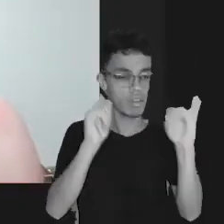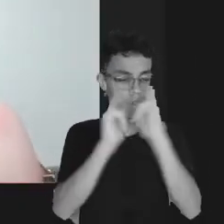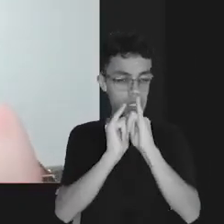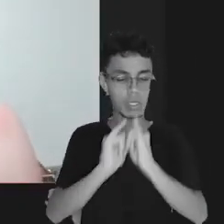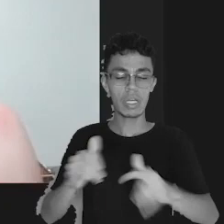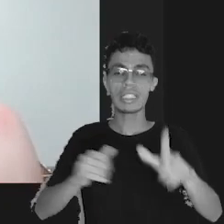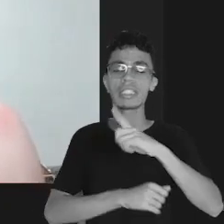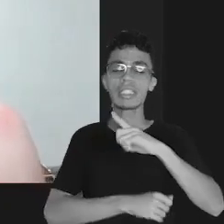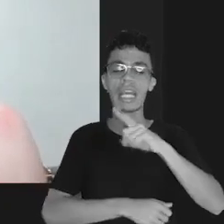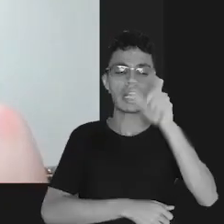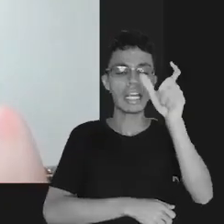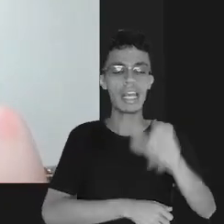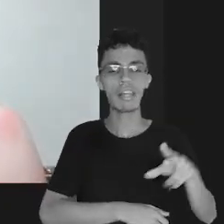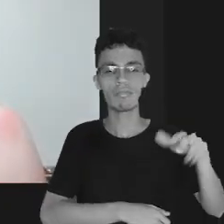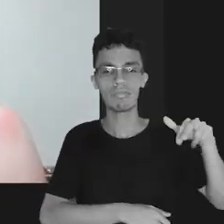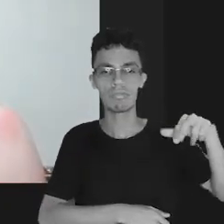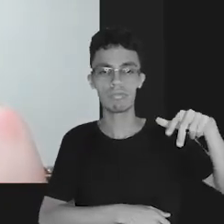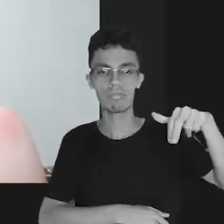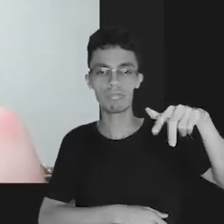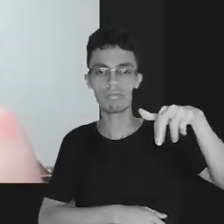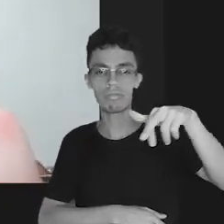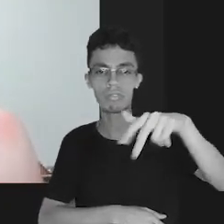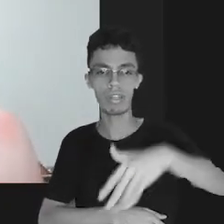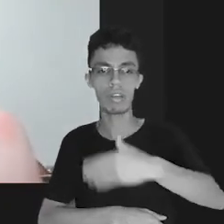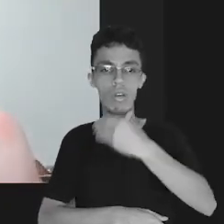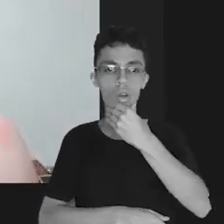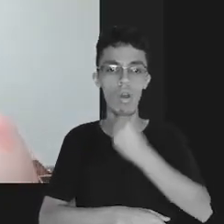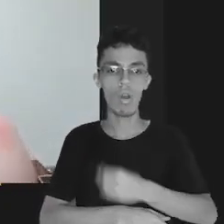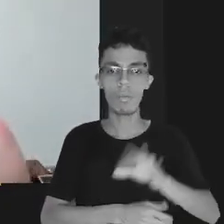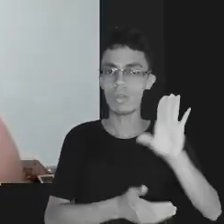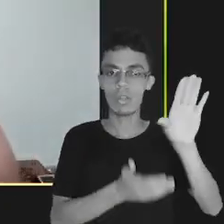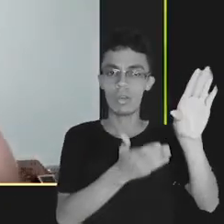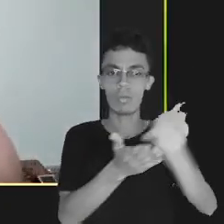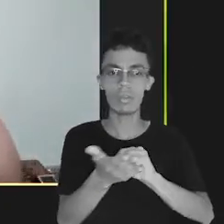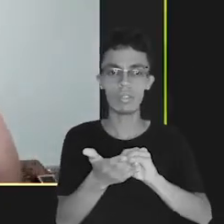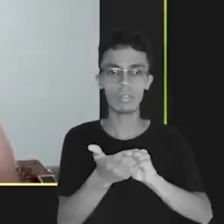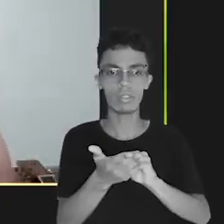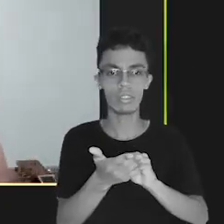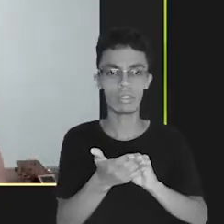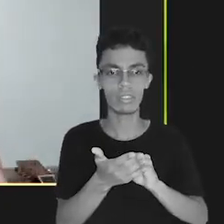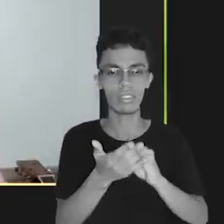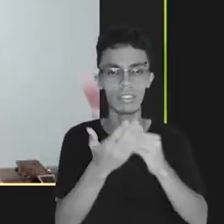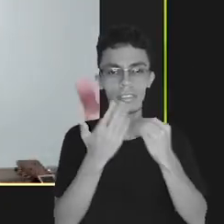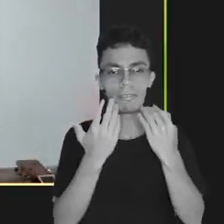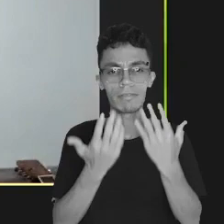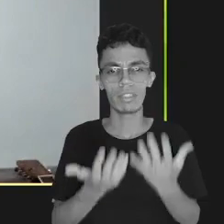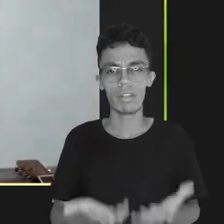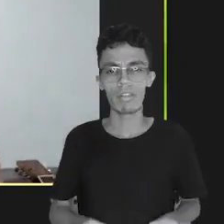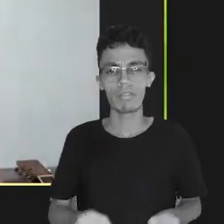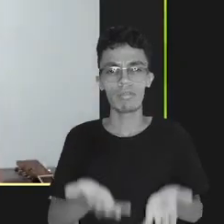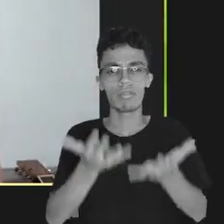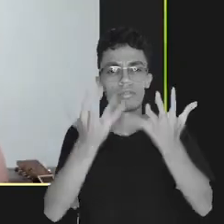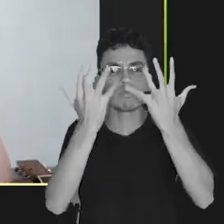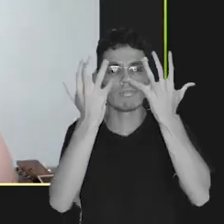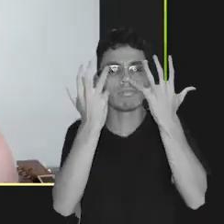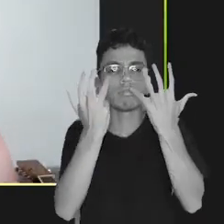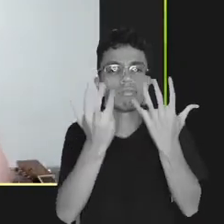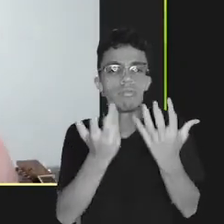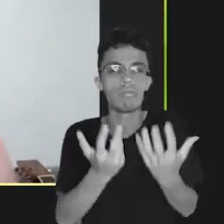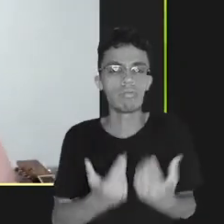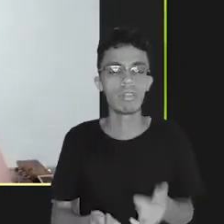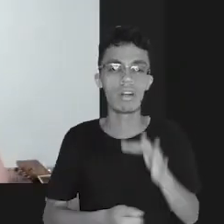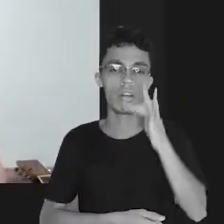um andar que um ser humano não imitaria. É leve e pesado. É flor e